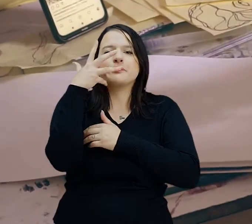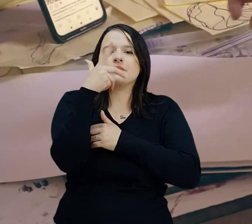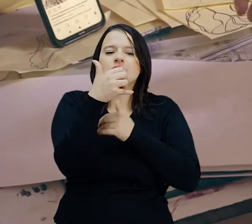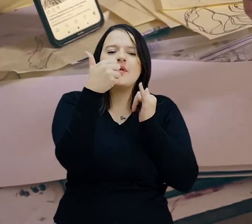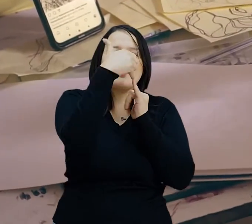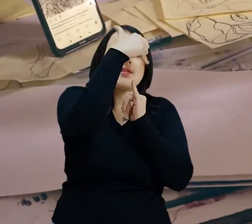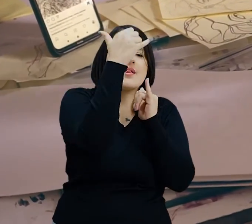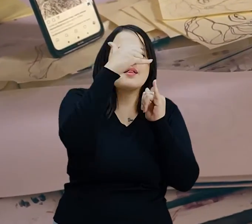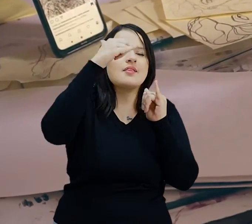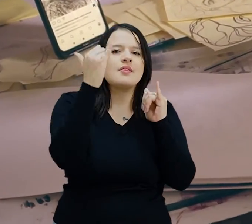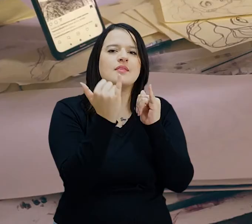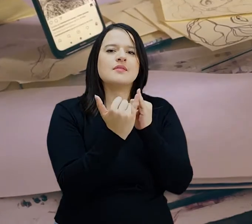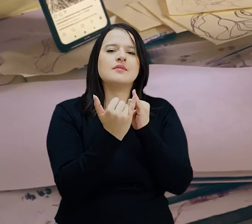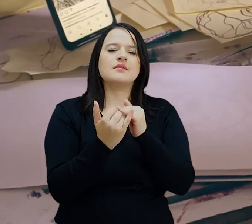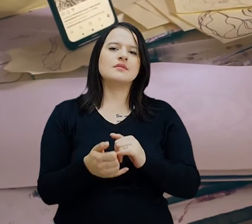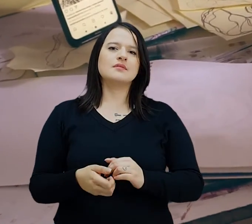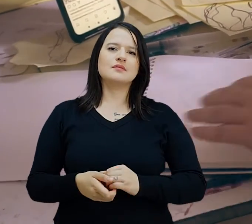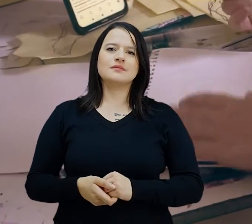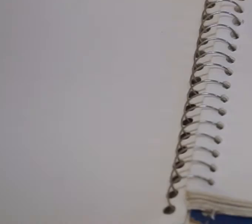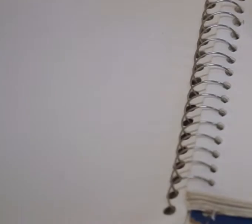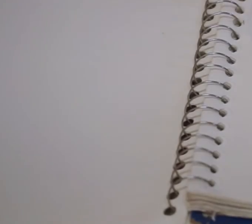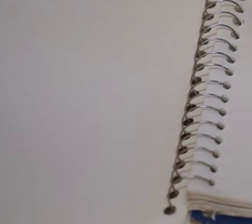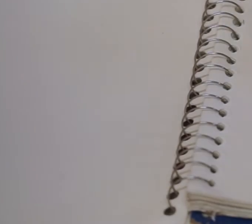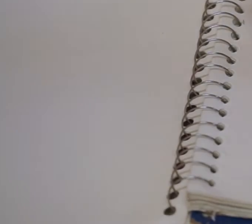mais refinado, vamos dizer assim.